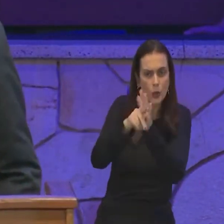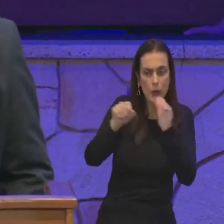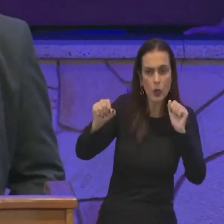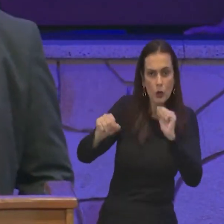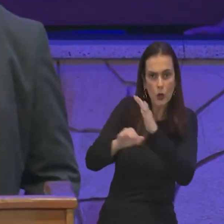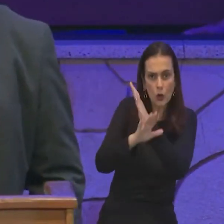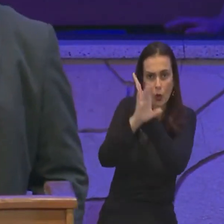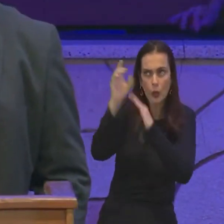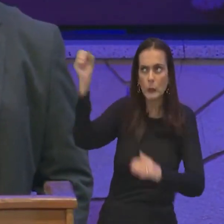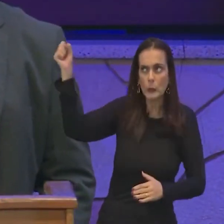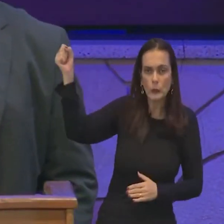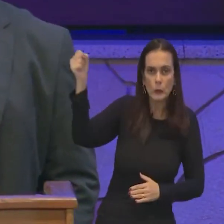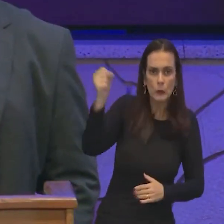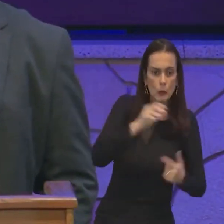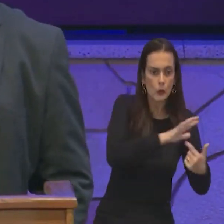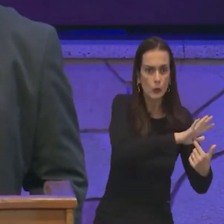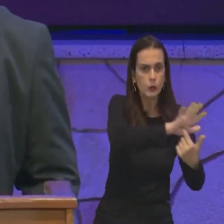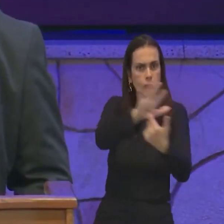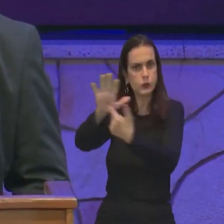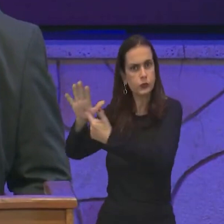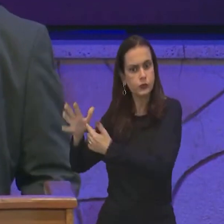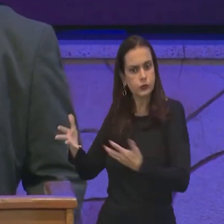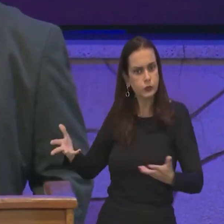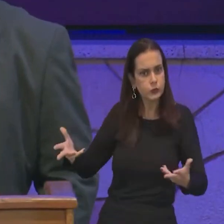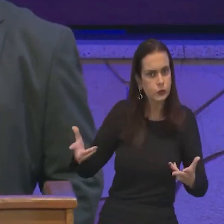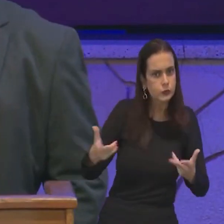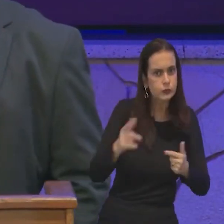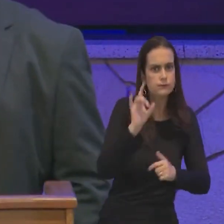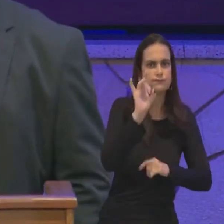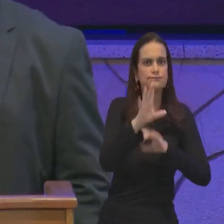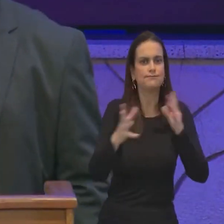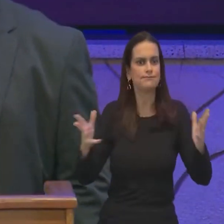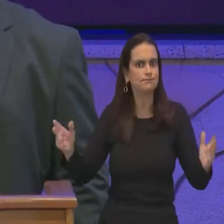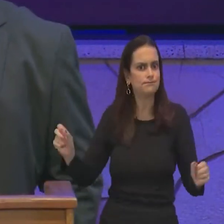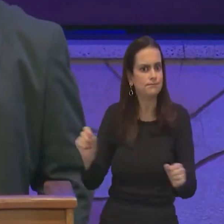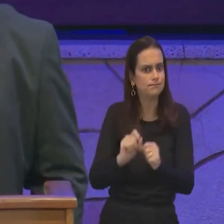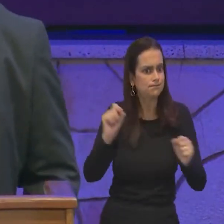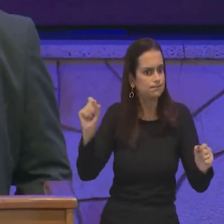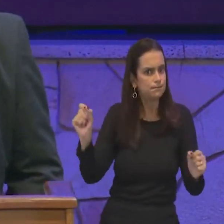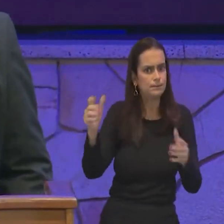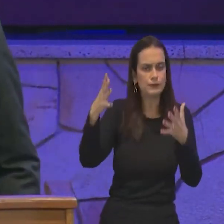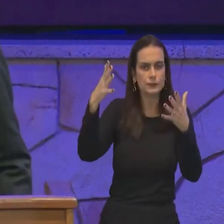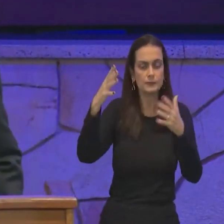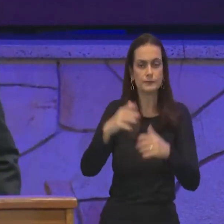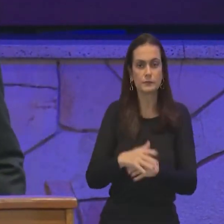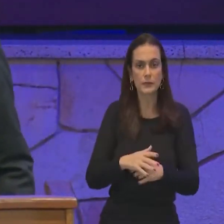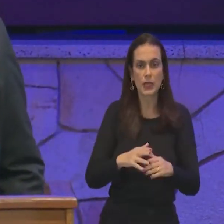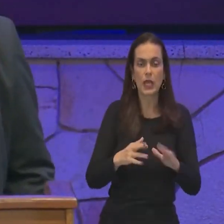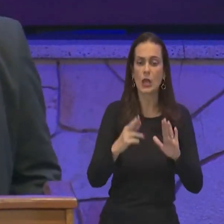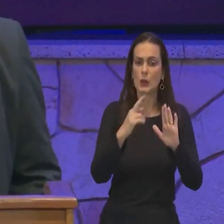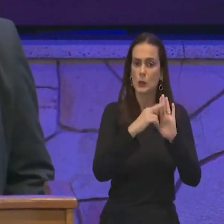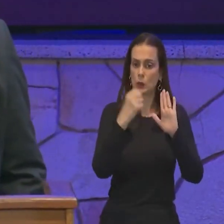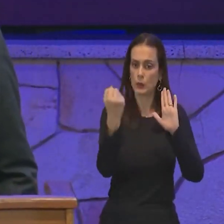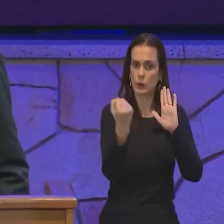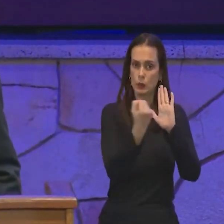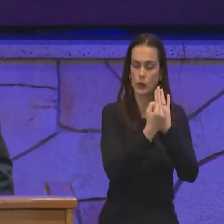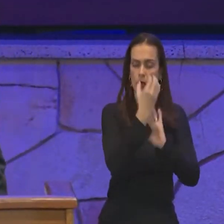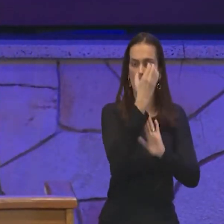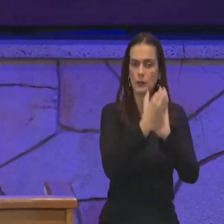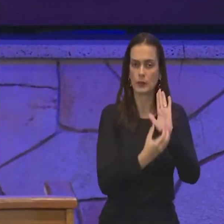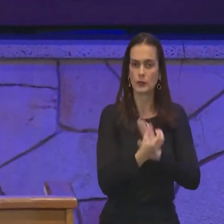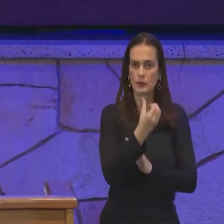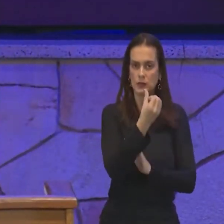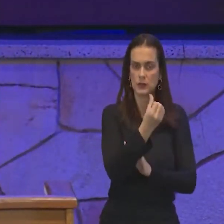Deus se manifesta de maneira espetacular. Isto está registrado aí no capítulo 6, do verso